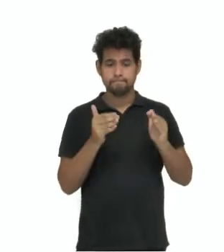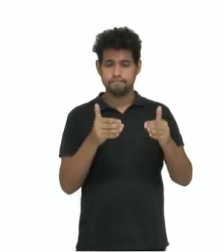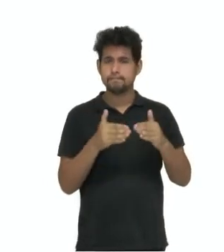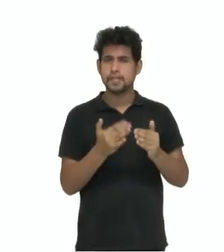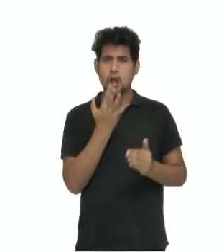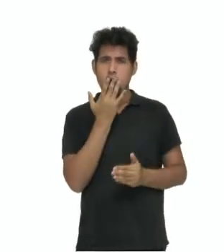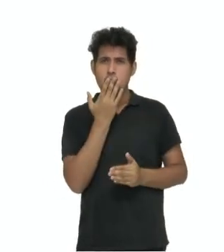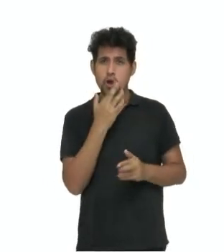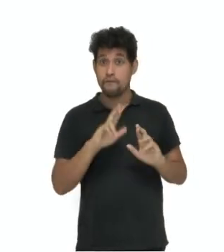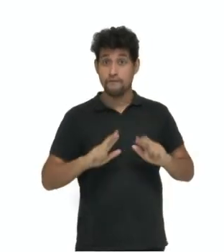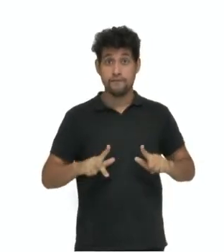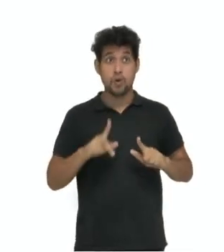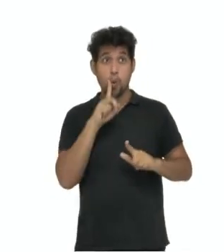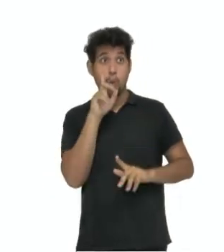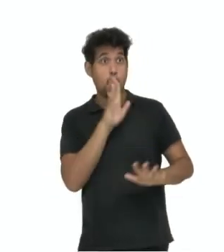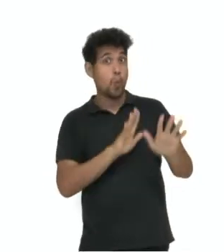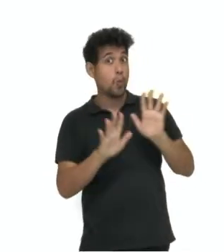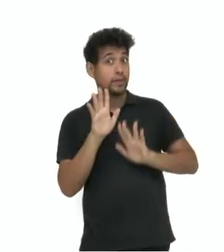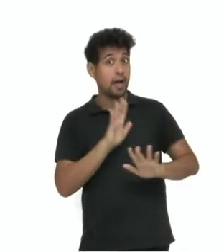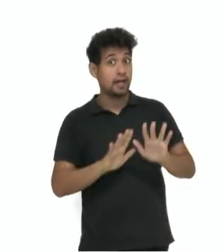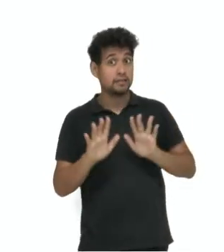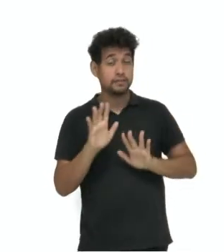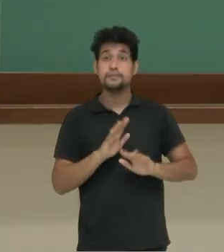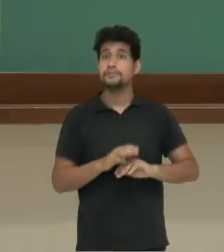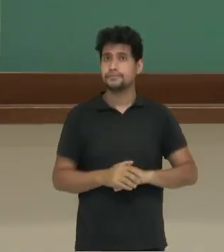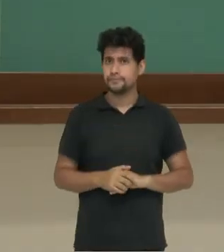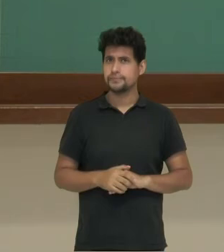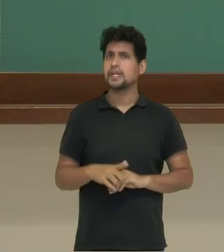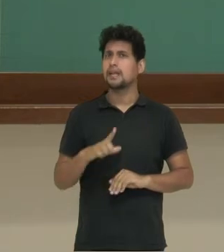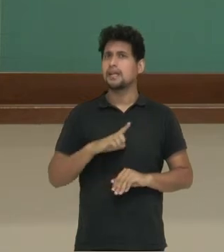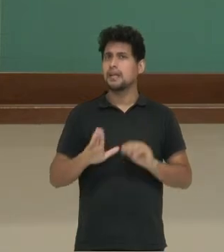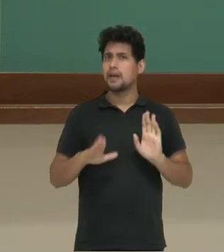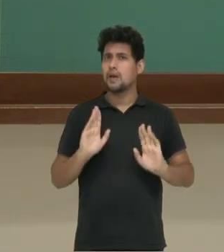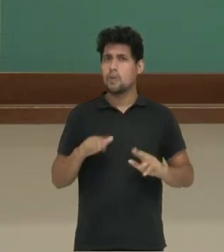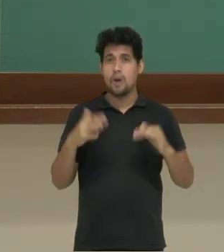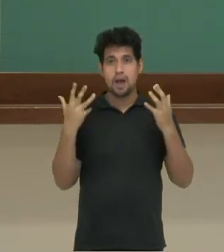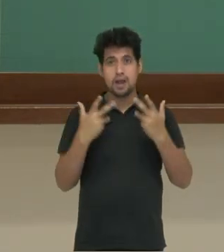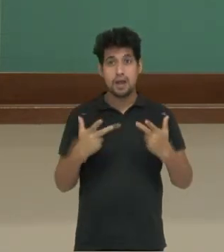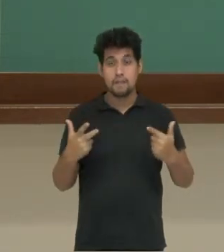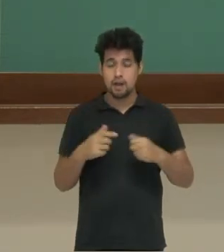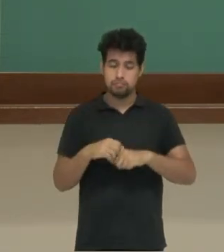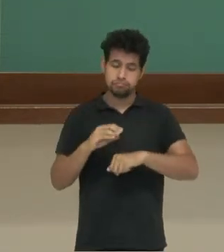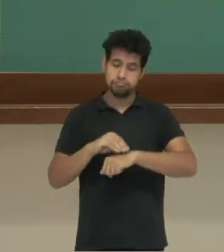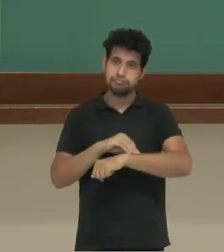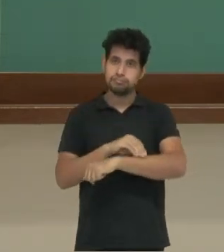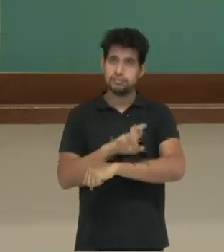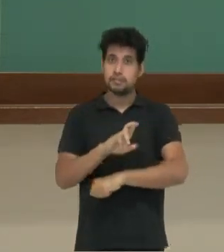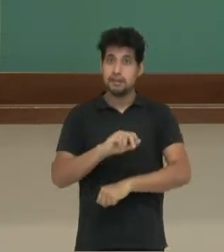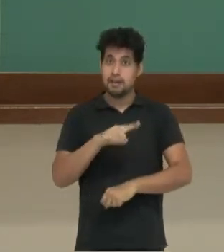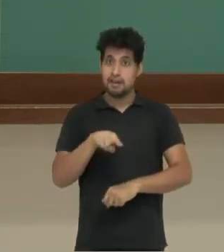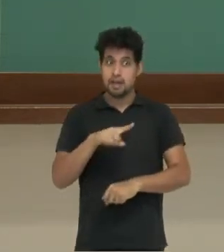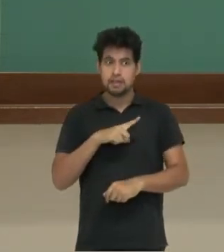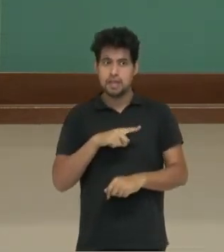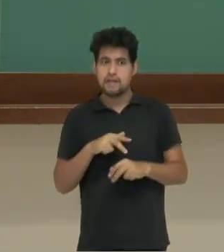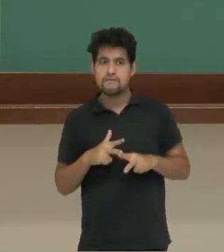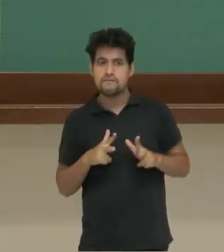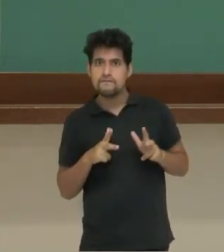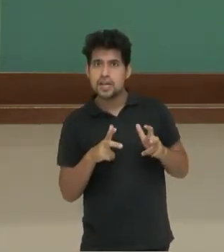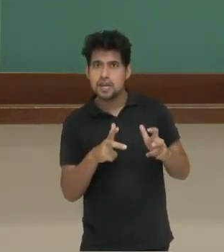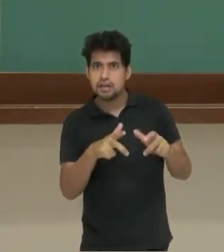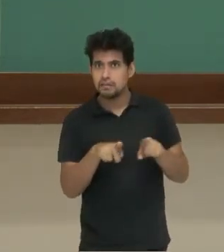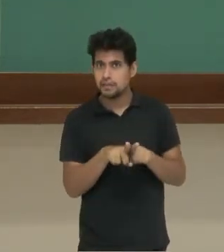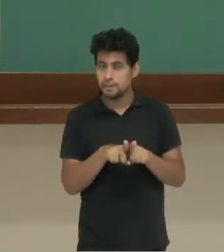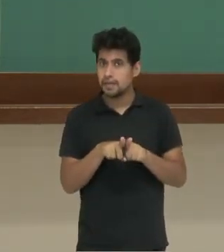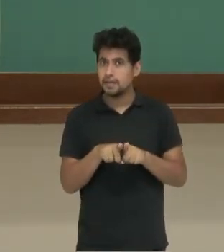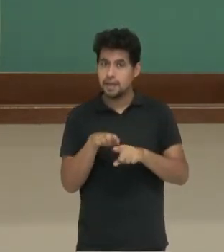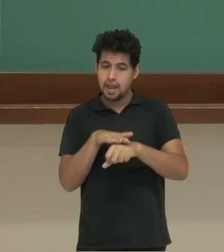coloração de advertência. Então, você já deve ter ouvido falar que existem algumas espécies de rãs, por exemplo, que são venenosas, né? Que a pele